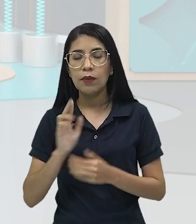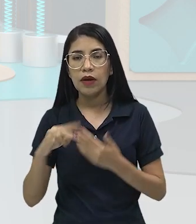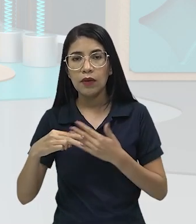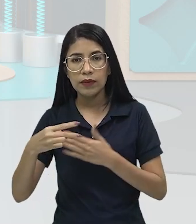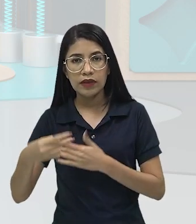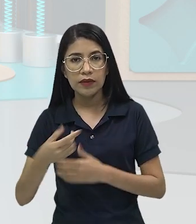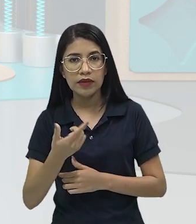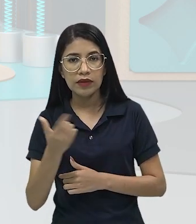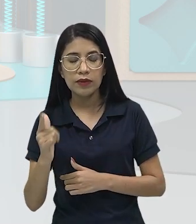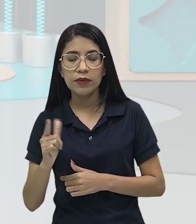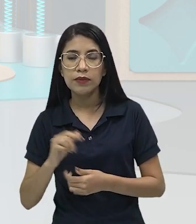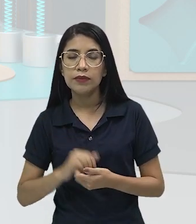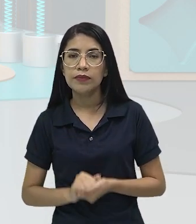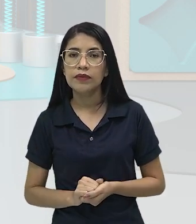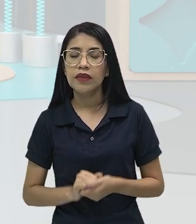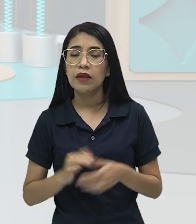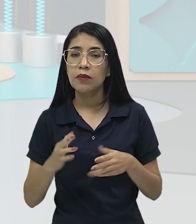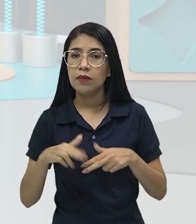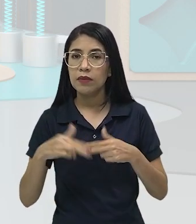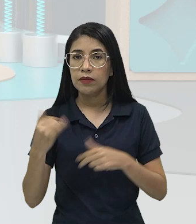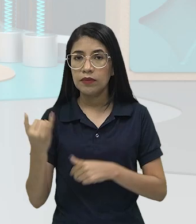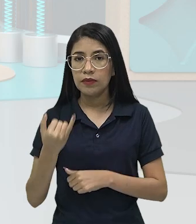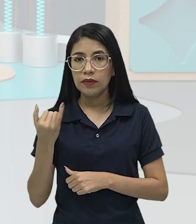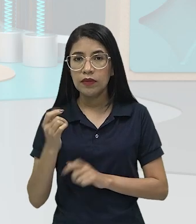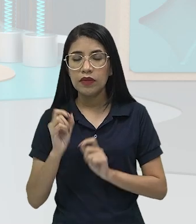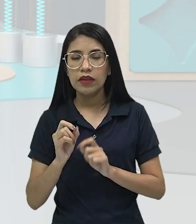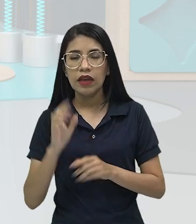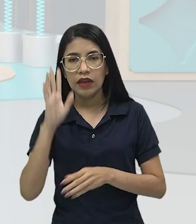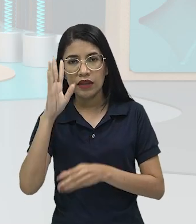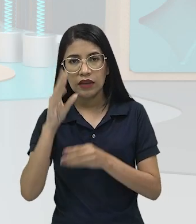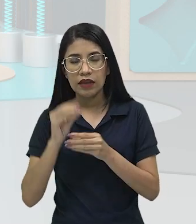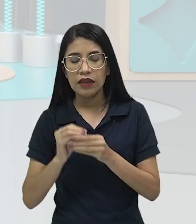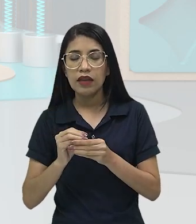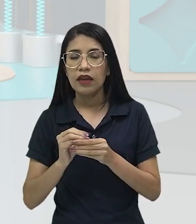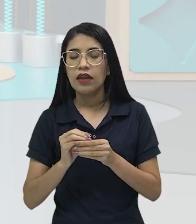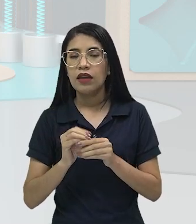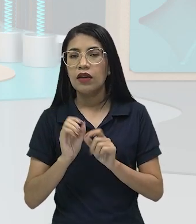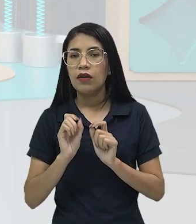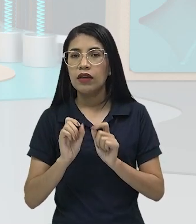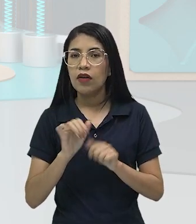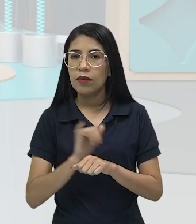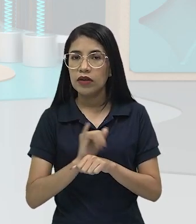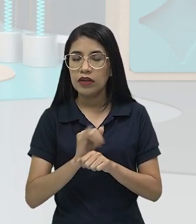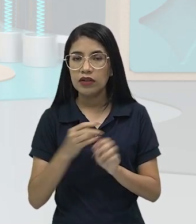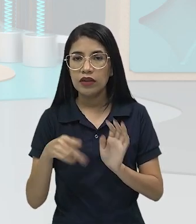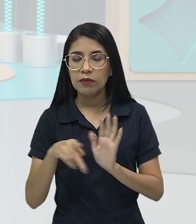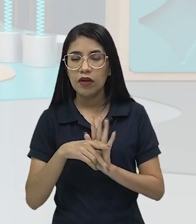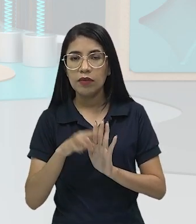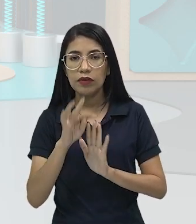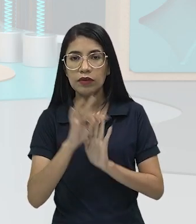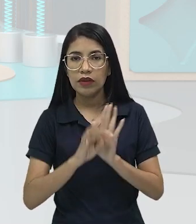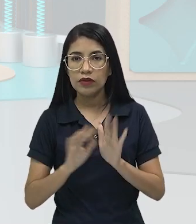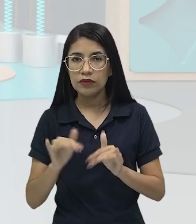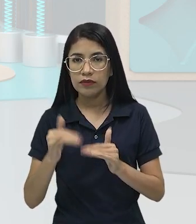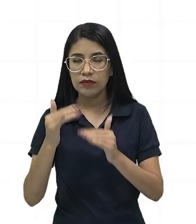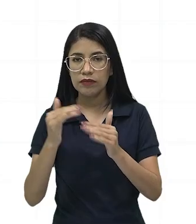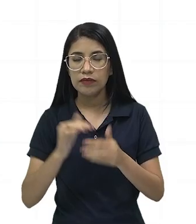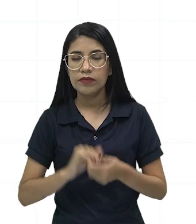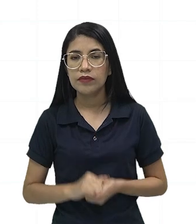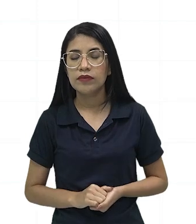outro elemento. Muito importante a gente conseguir compreender que isso é uma estratégia de progressão textual.